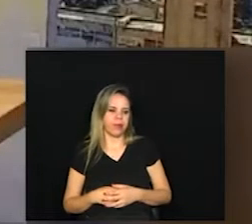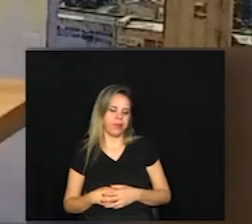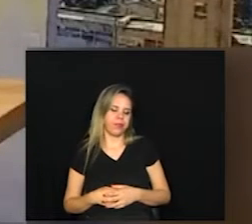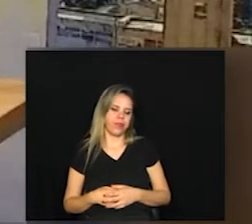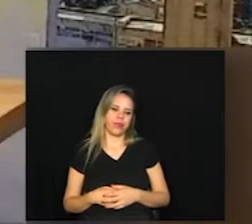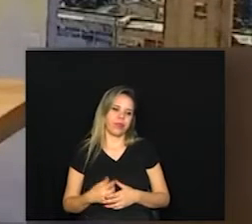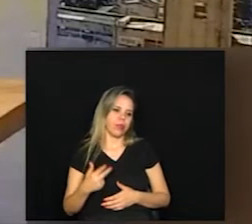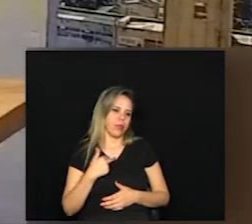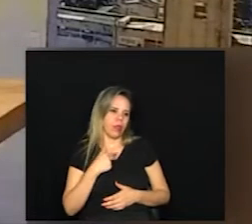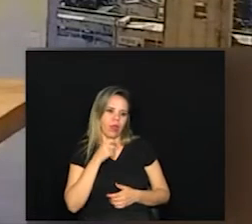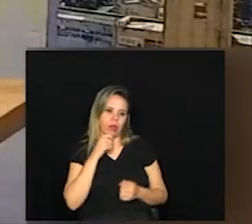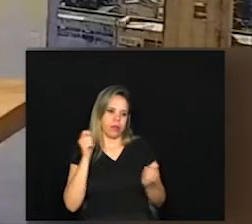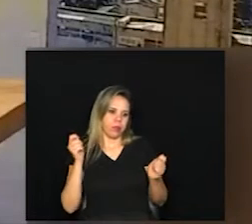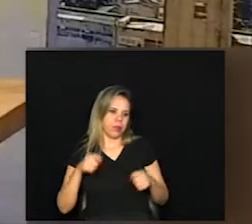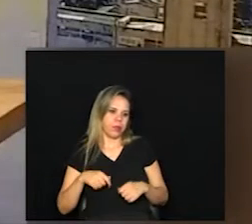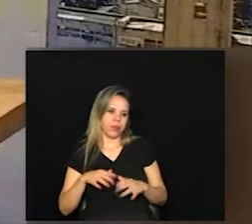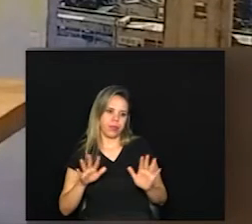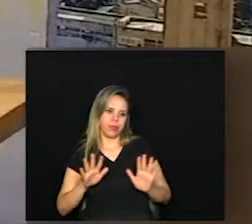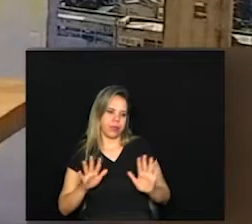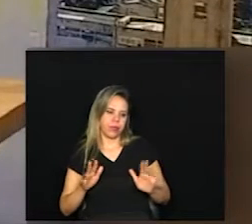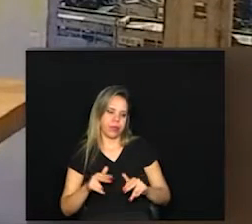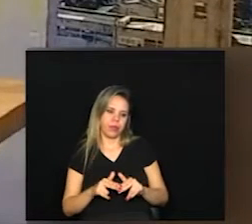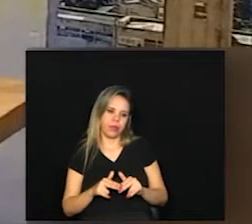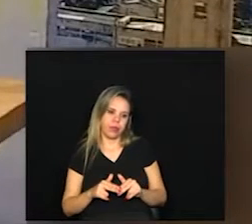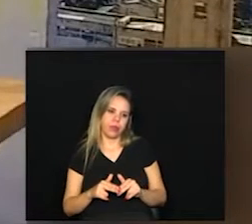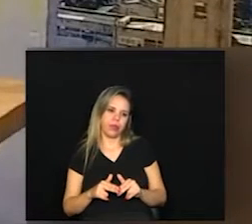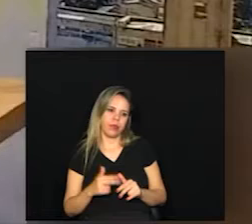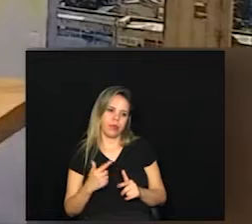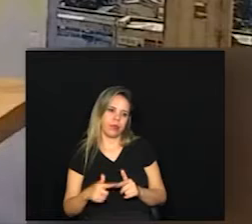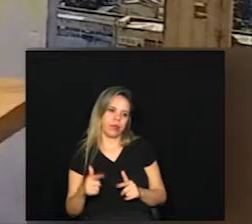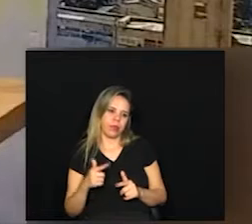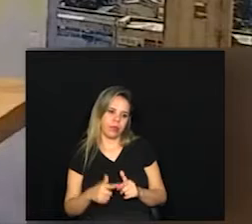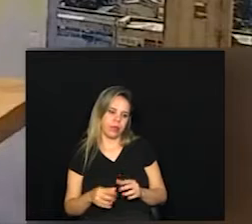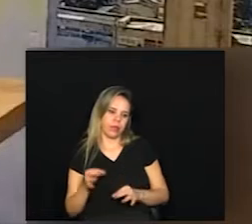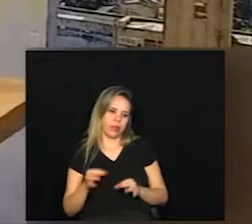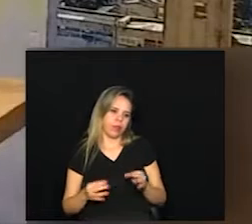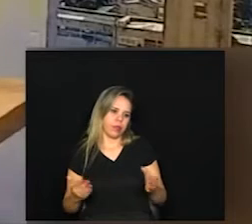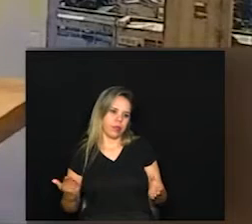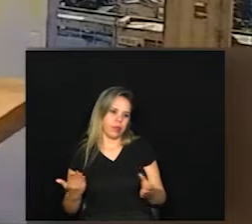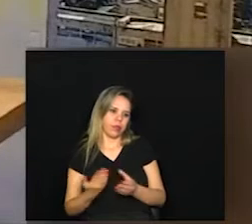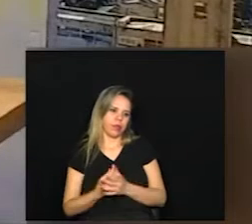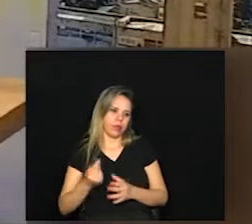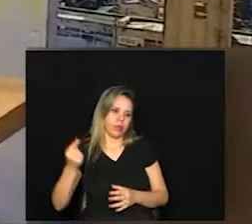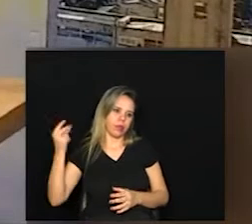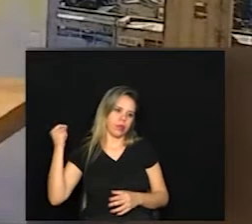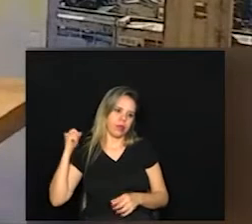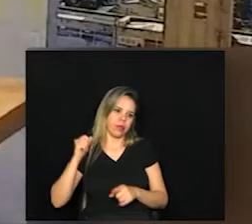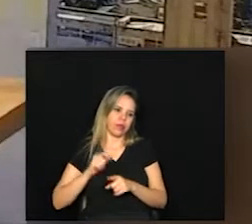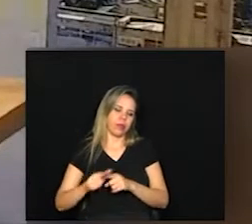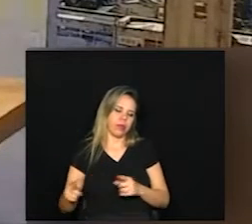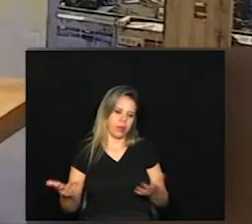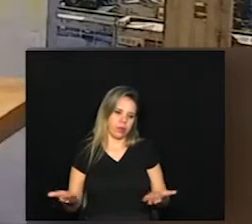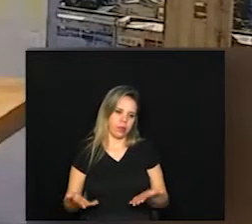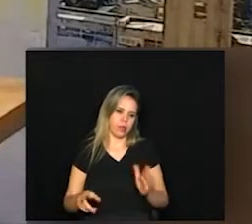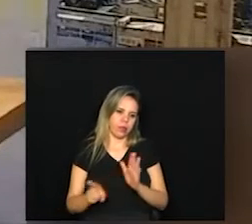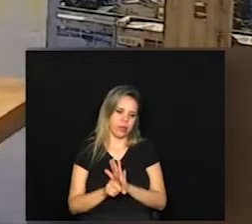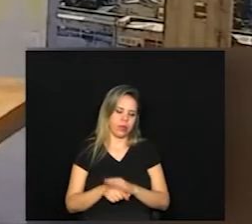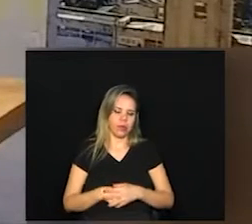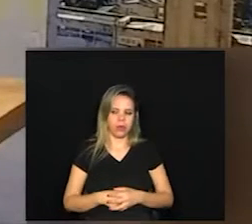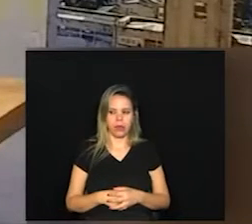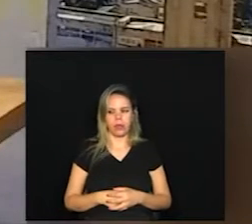essa questão não foi possível devido a problemas judiciais entre o antigo locatário e os